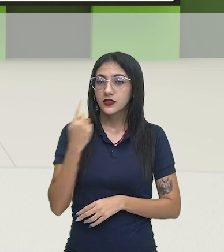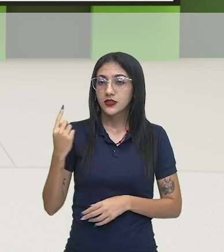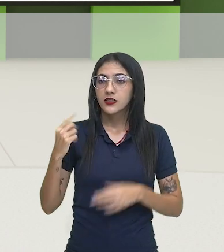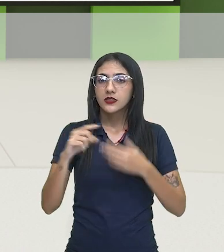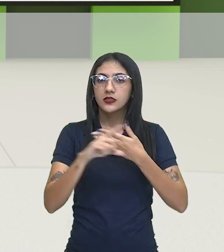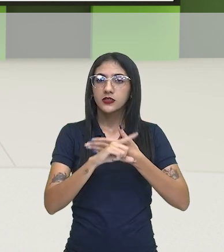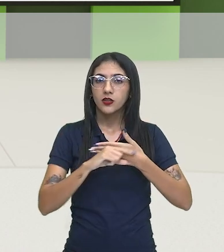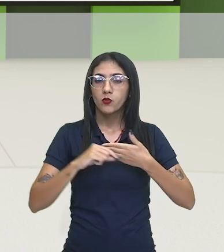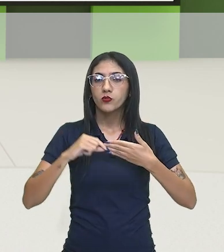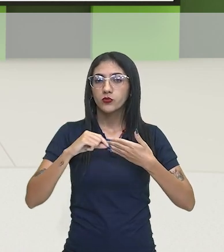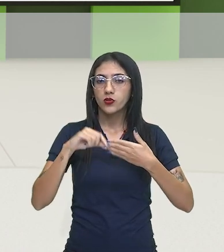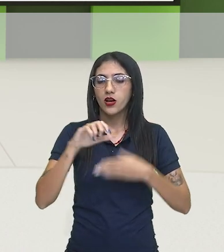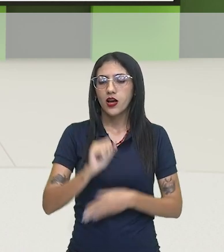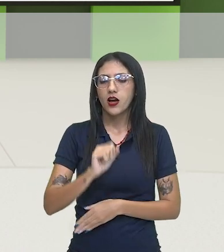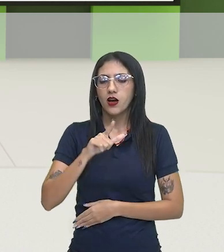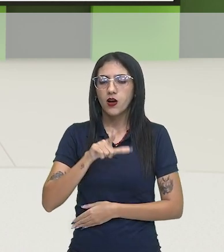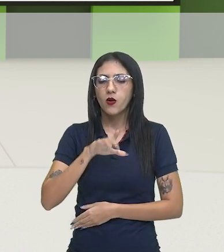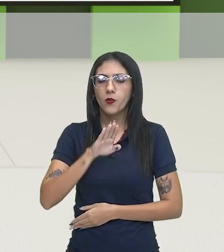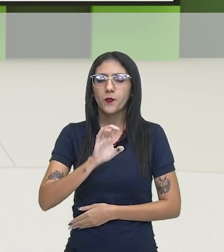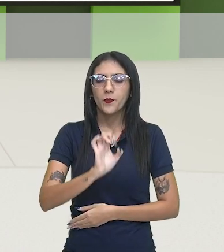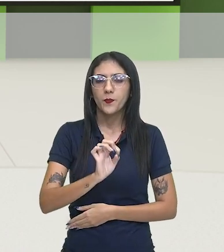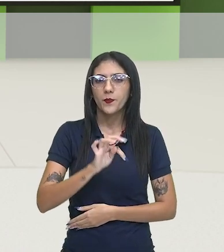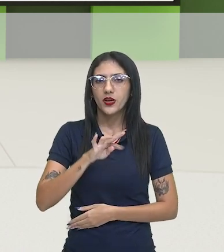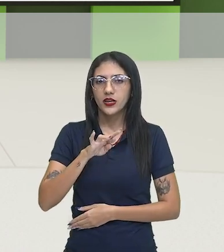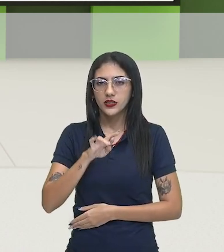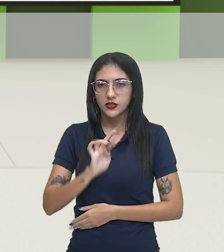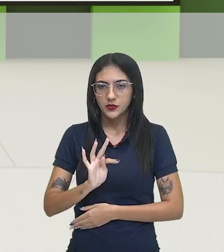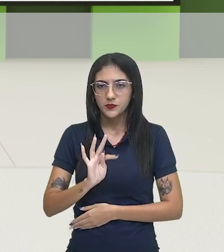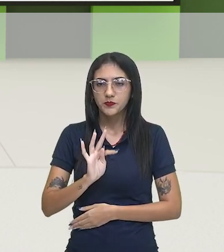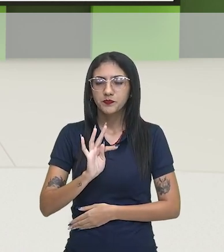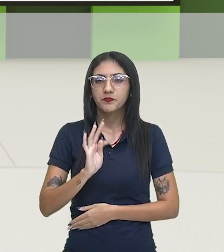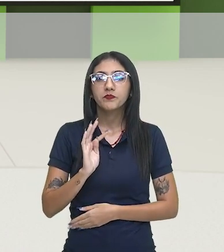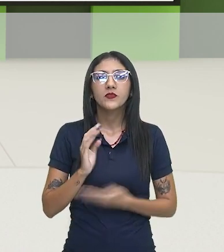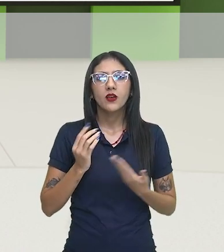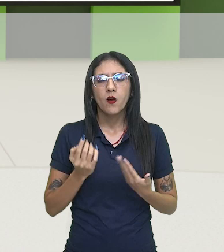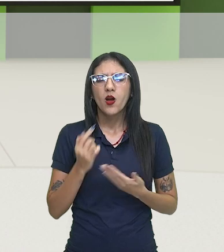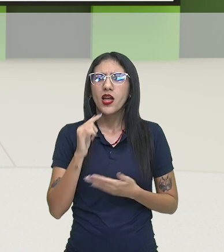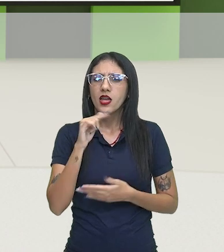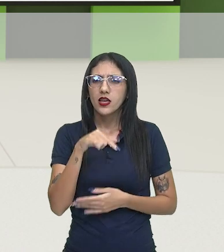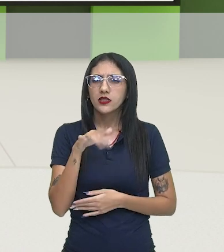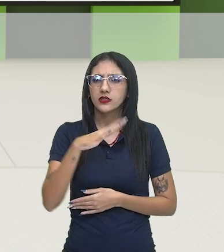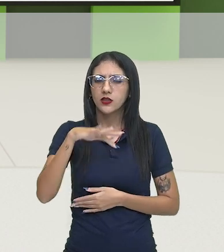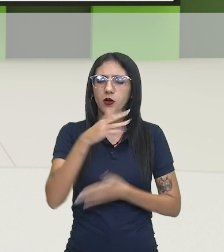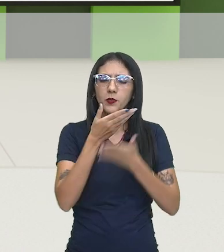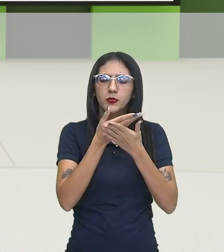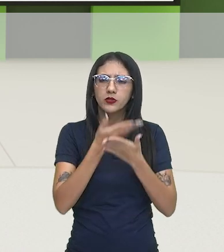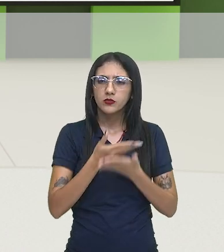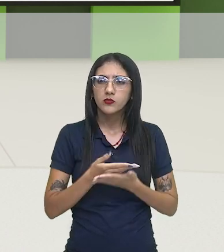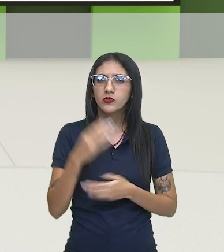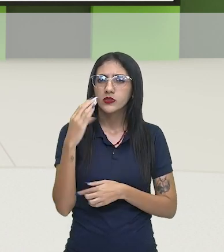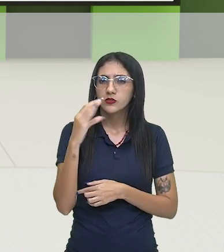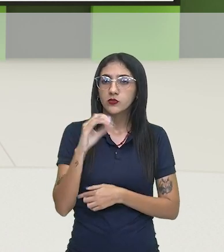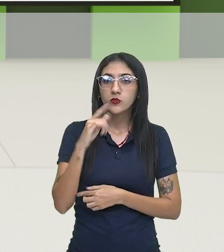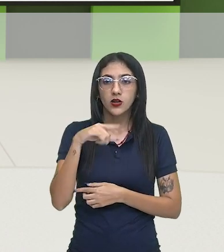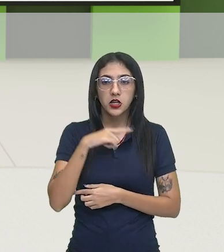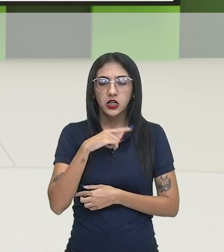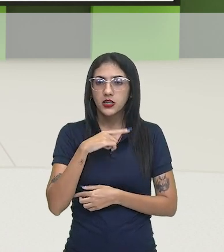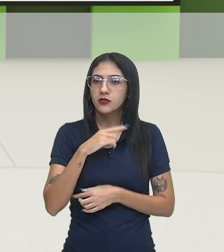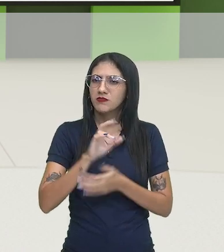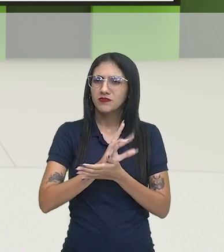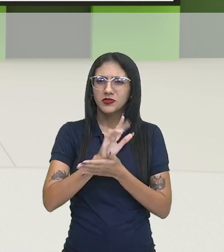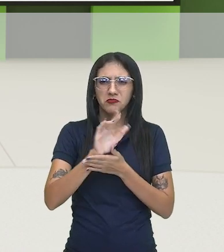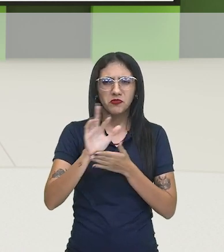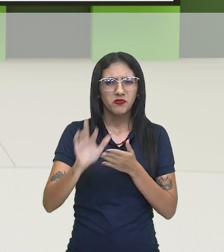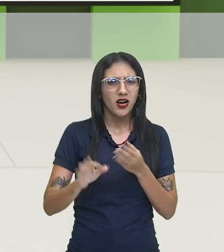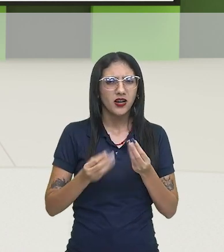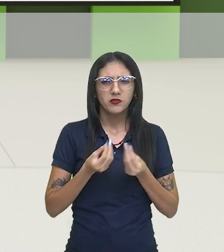importante, ilustre, né, chamada de Albert Szent-Györgyi. Ele é um fisiologista, ganhador do Prêmio Nobel, e